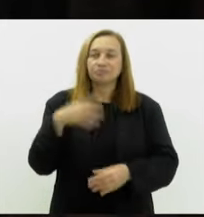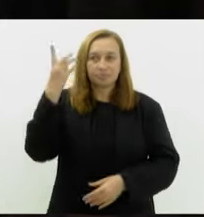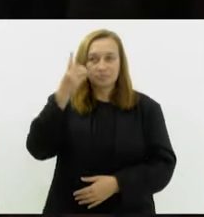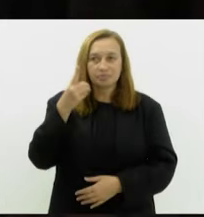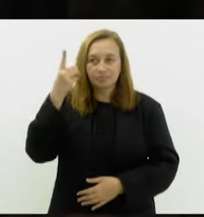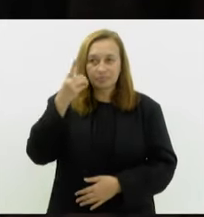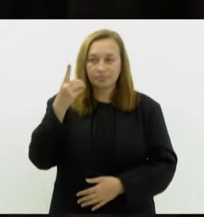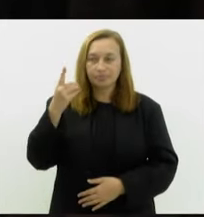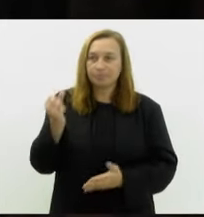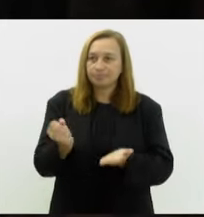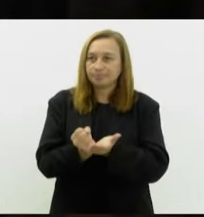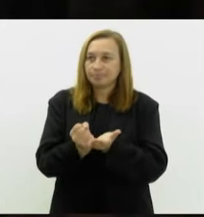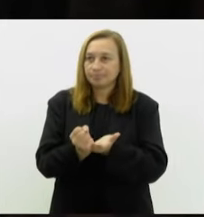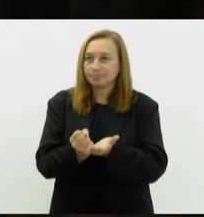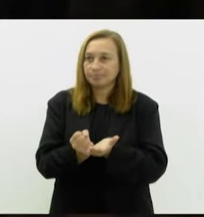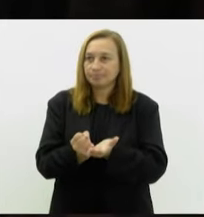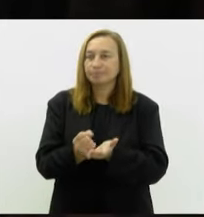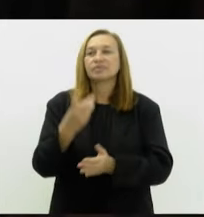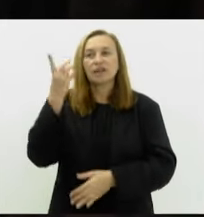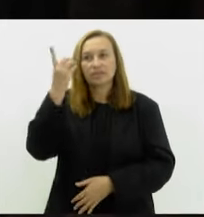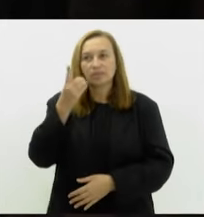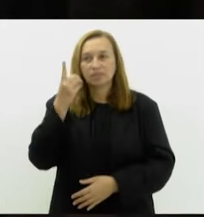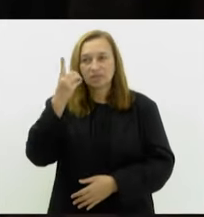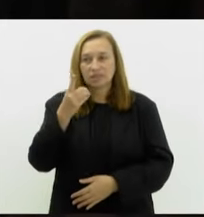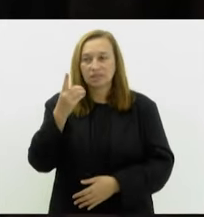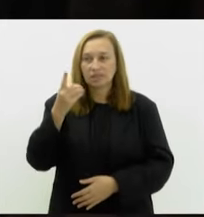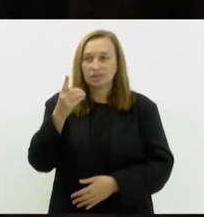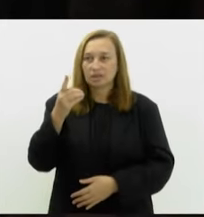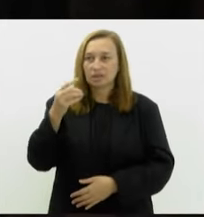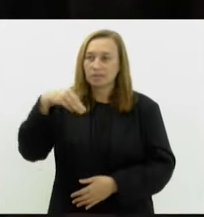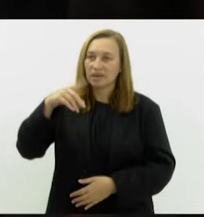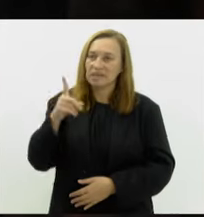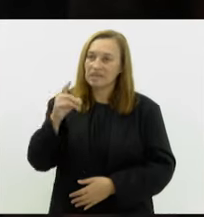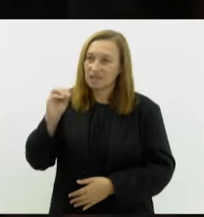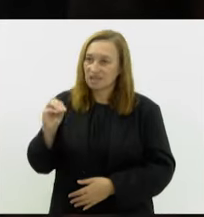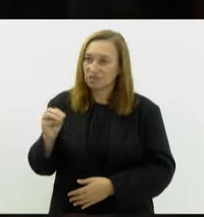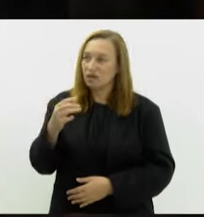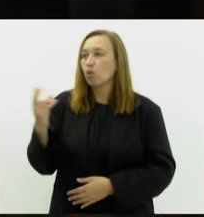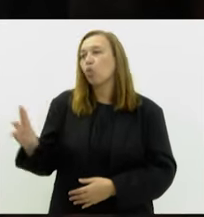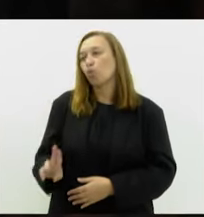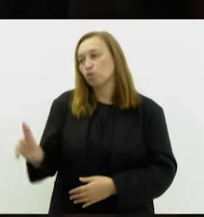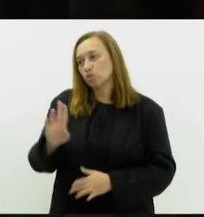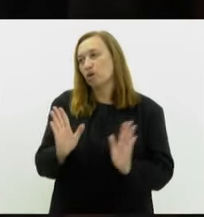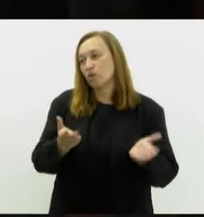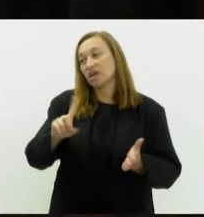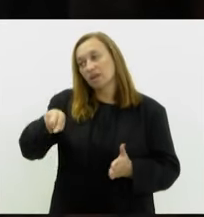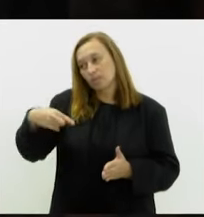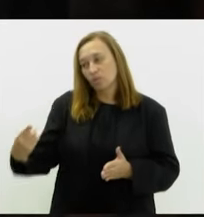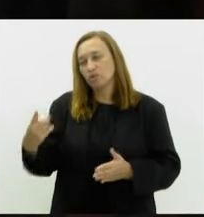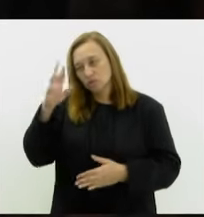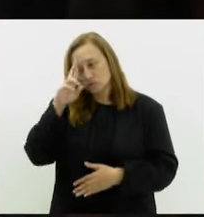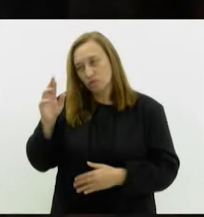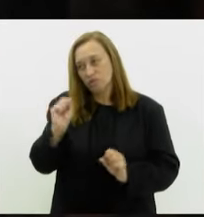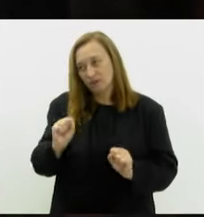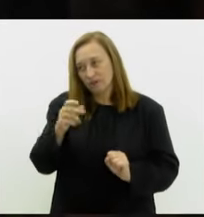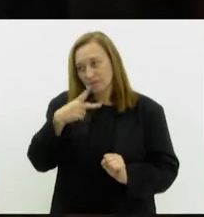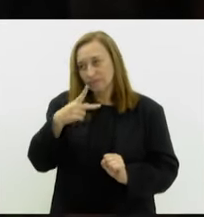Samuel, o deputado Carlos Macedo, deputado Samuel Malafaia vai fazer uso agora e Vossa Excelência logo em